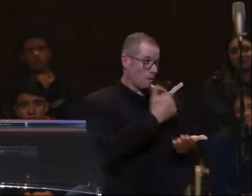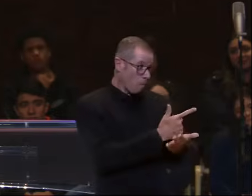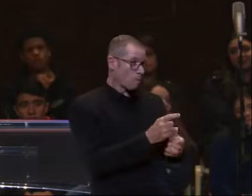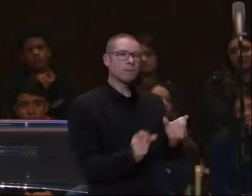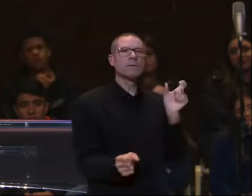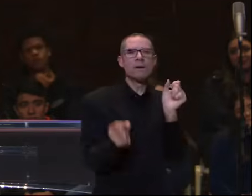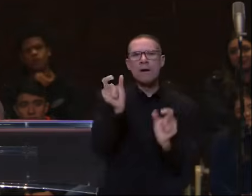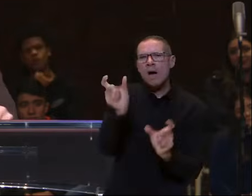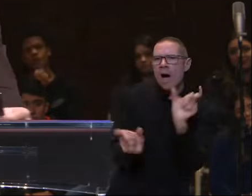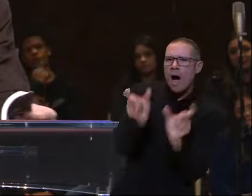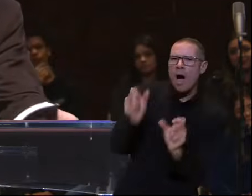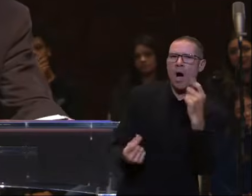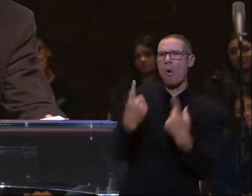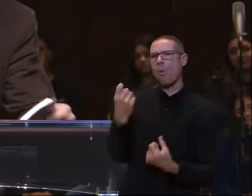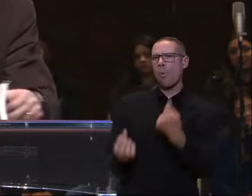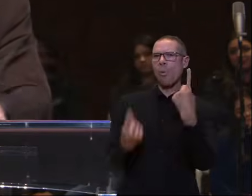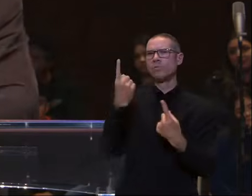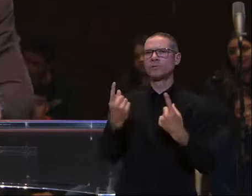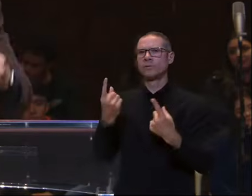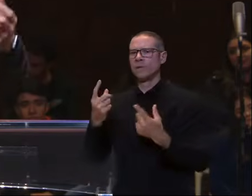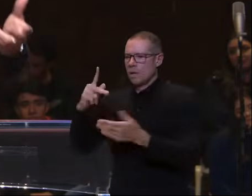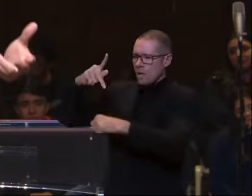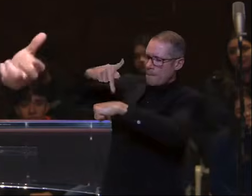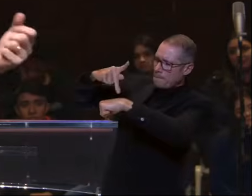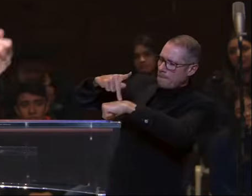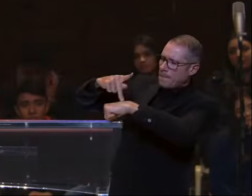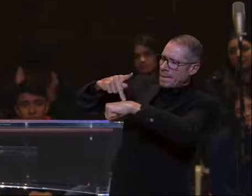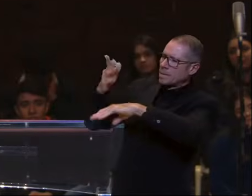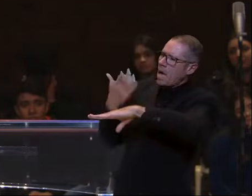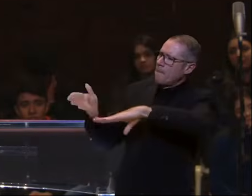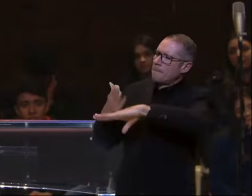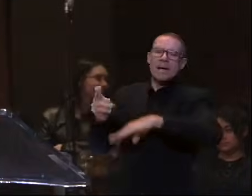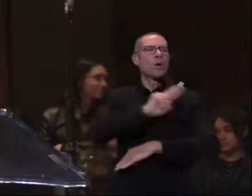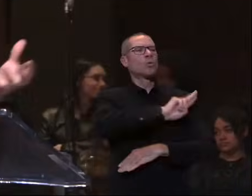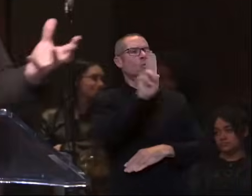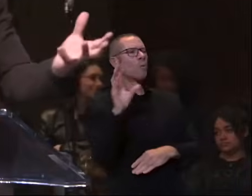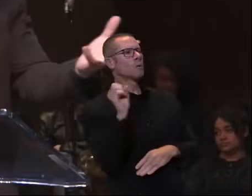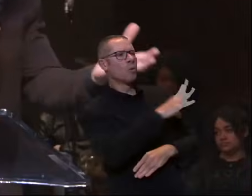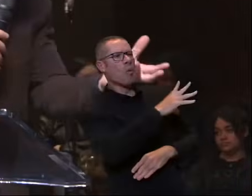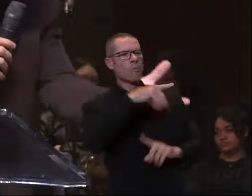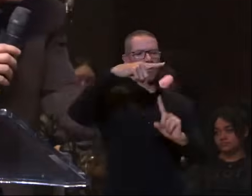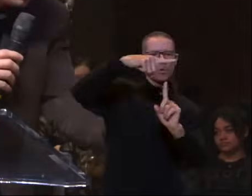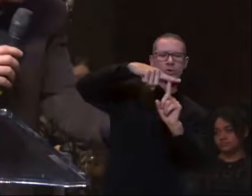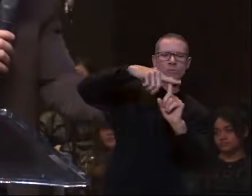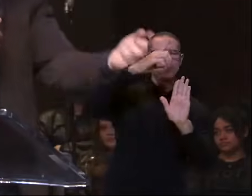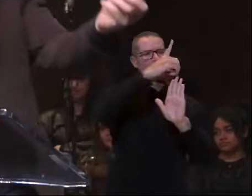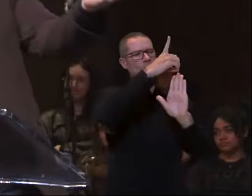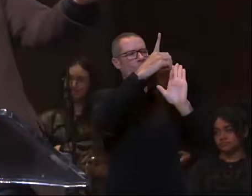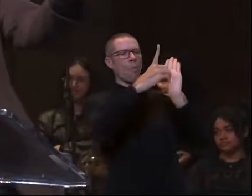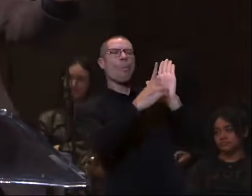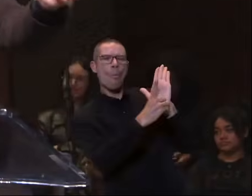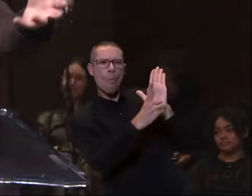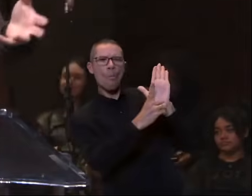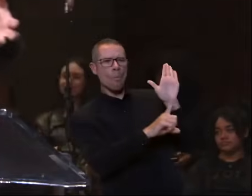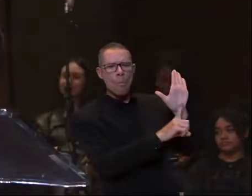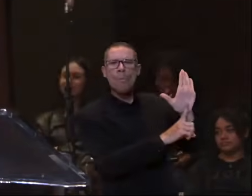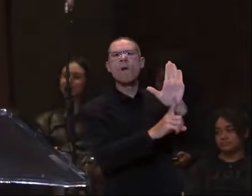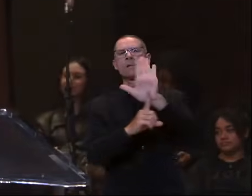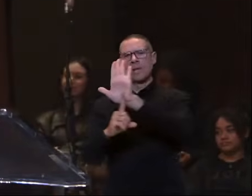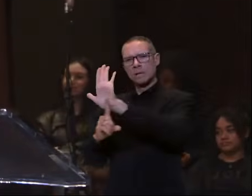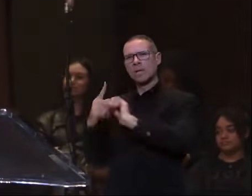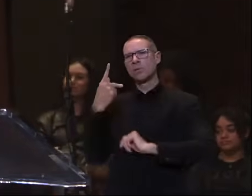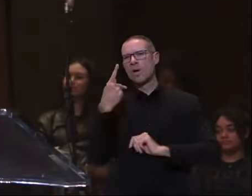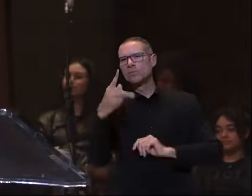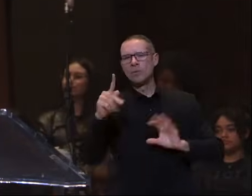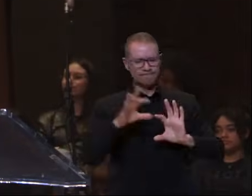alguns dizem que ele recebia uma pedra branca com um nome novo, ou um tipo de documento que representava a